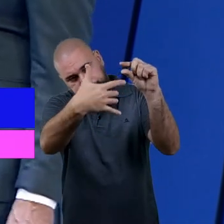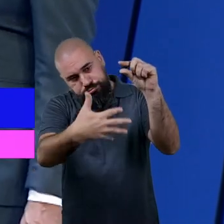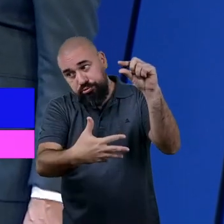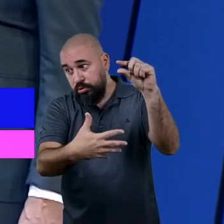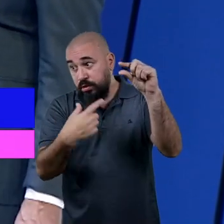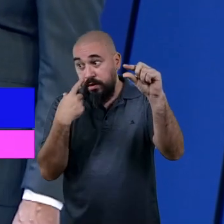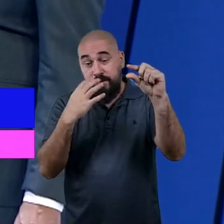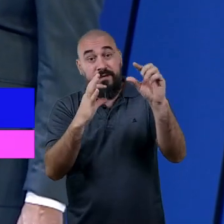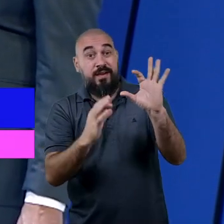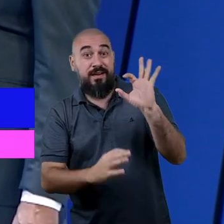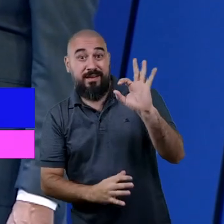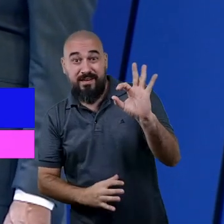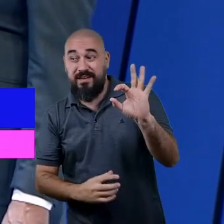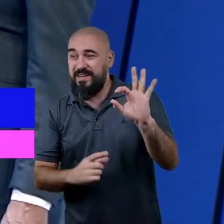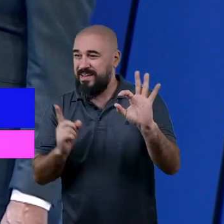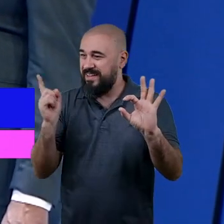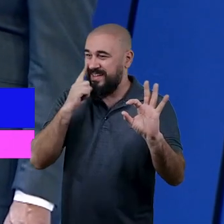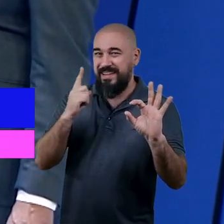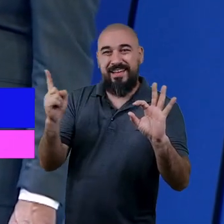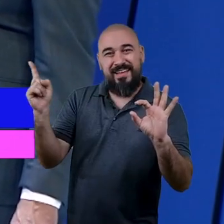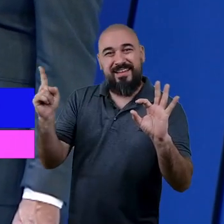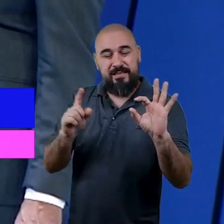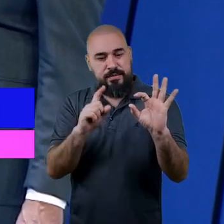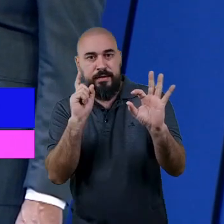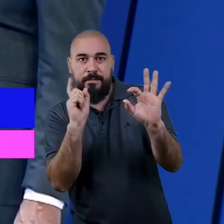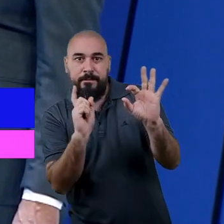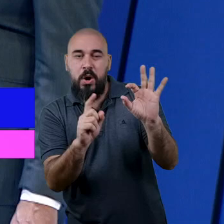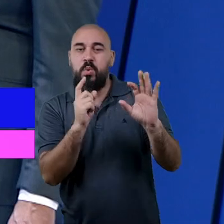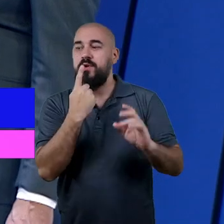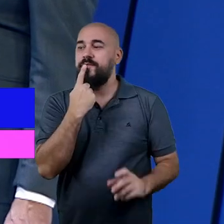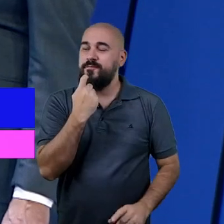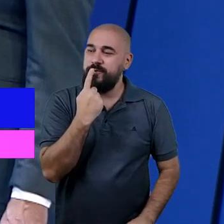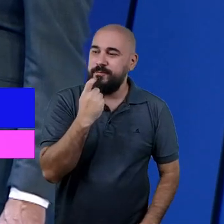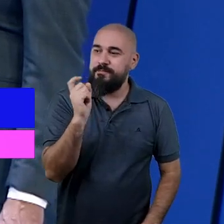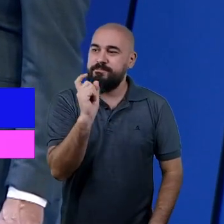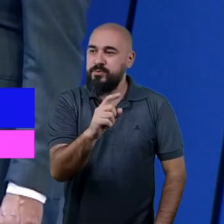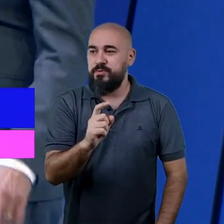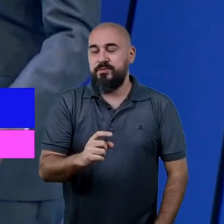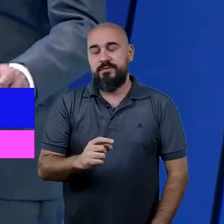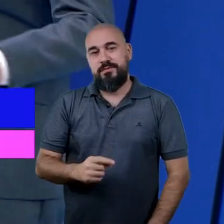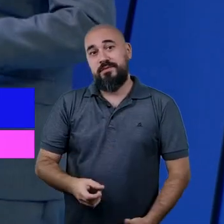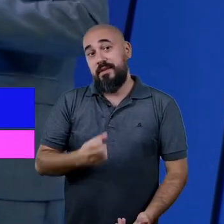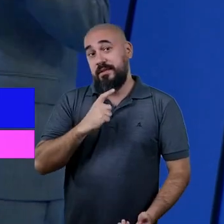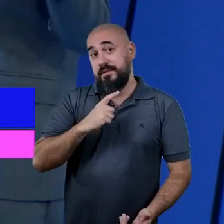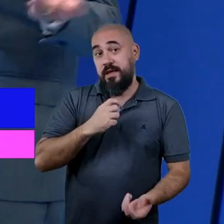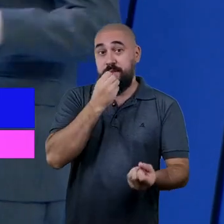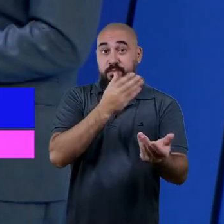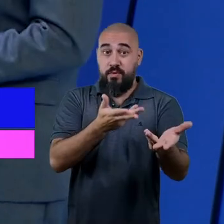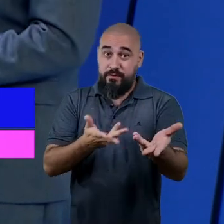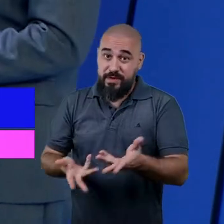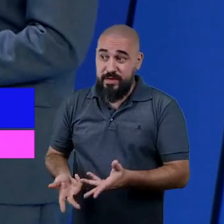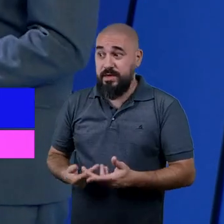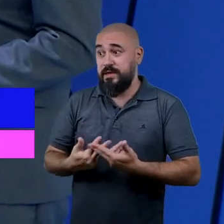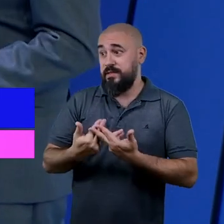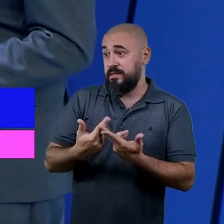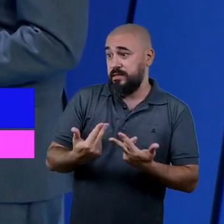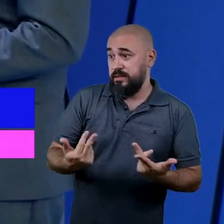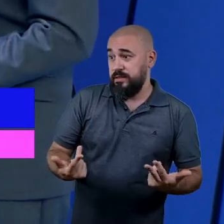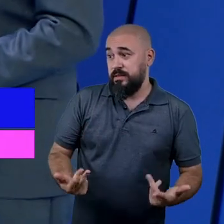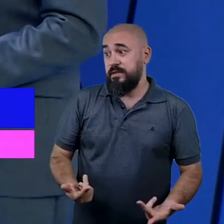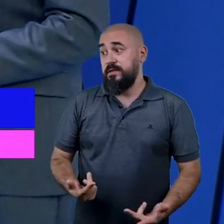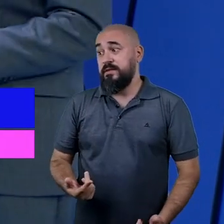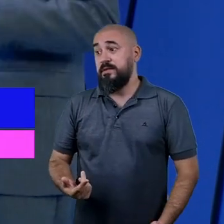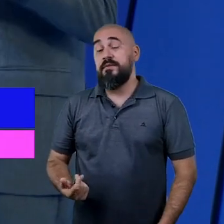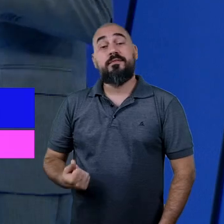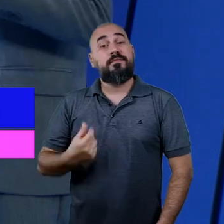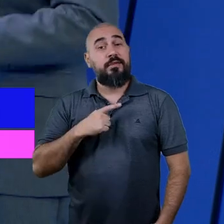na nossa página, nosso canal, aí você vai ter um vídeo de boas-vindas, onde eu estou dizendo para você que é uma alegria ter cada